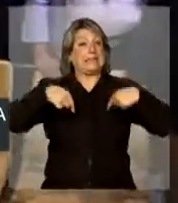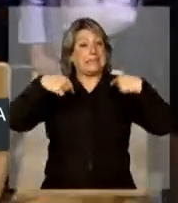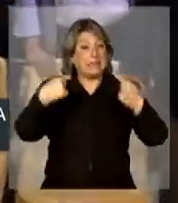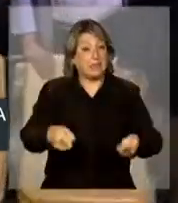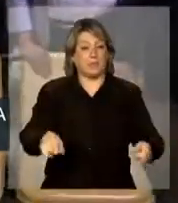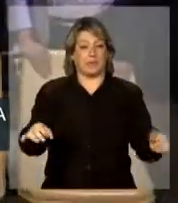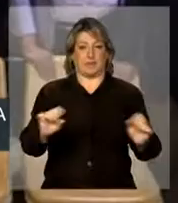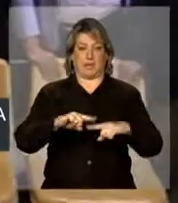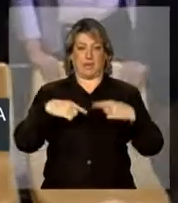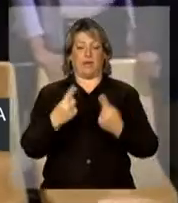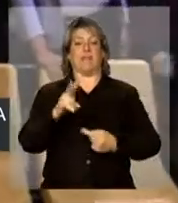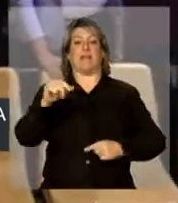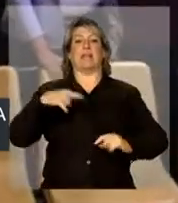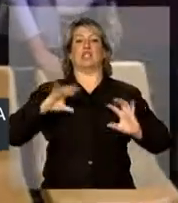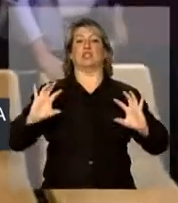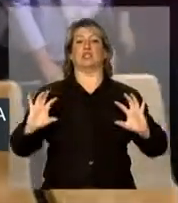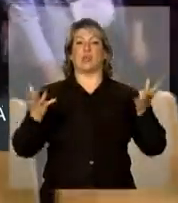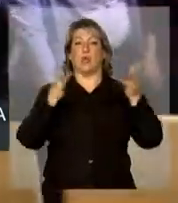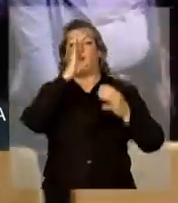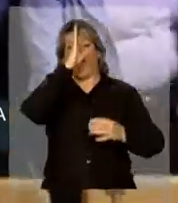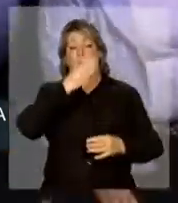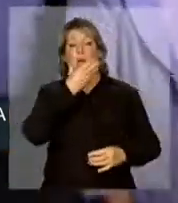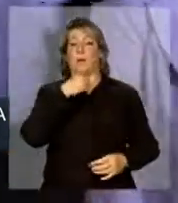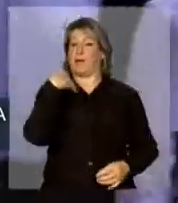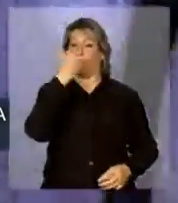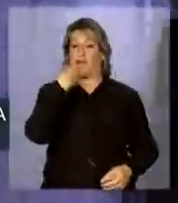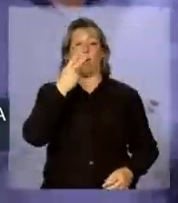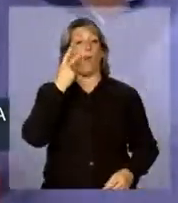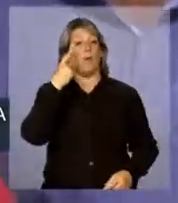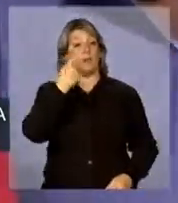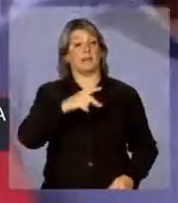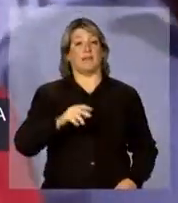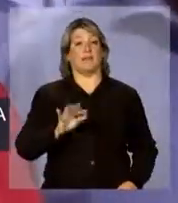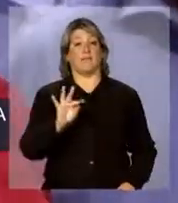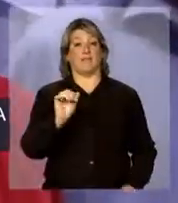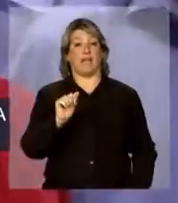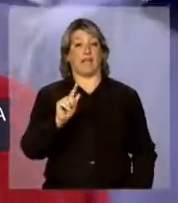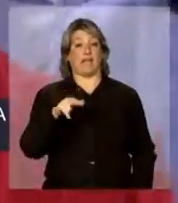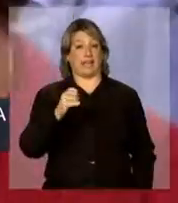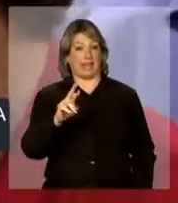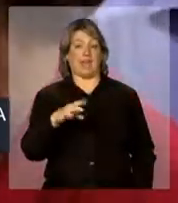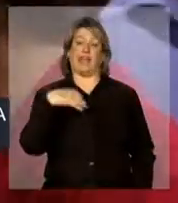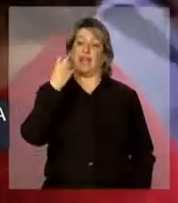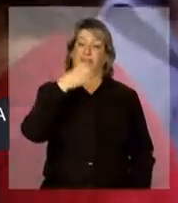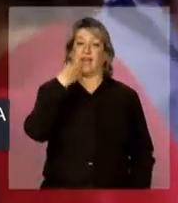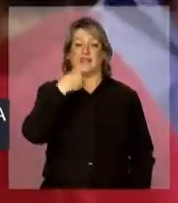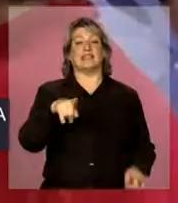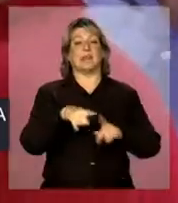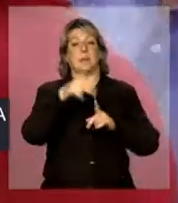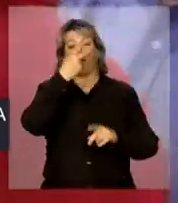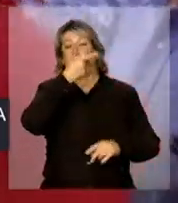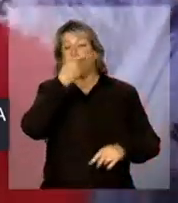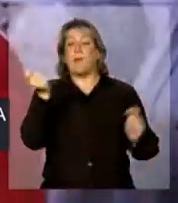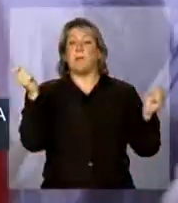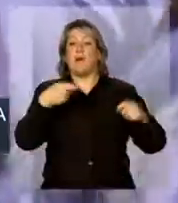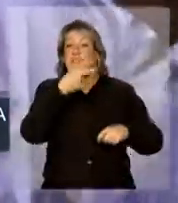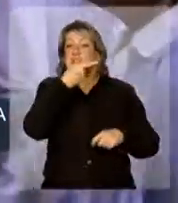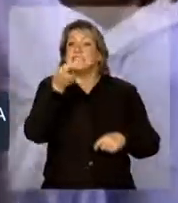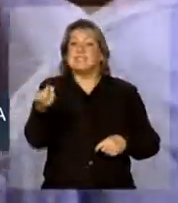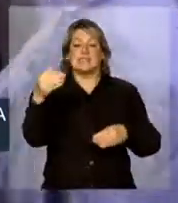cerimônia vai haver Um Show gratuito do cantor cearense Fagner e os torcedores vão poder visitar o interior